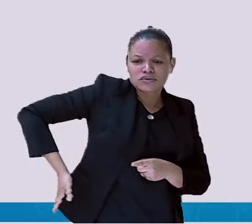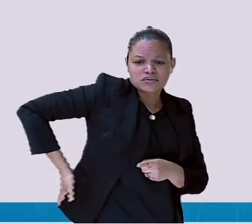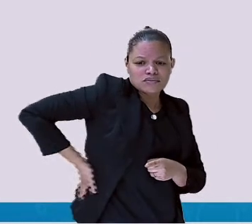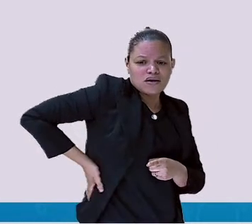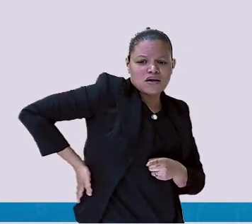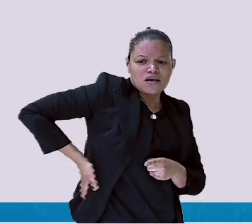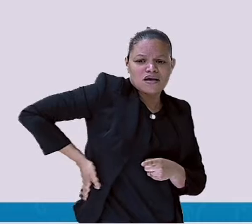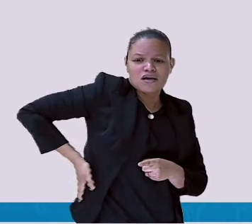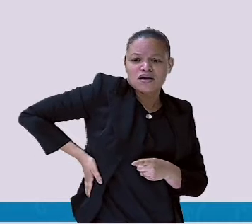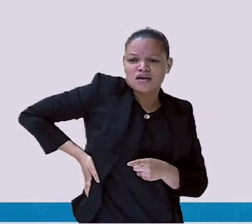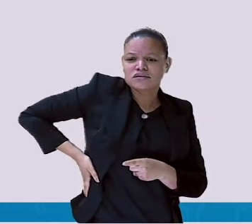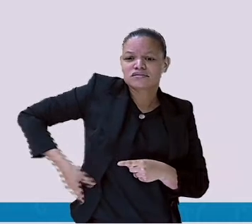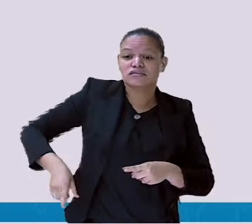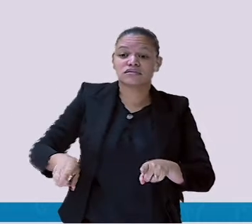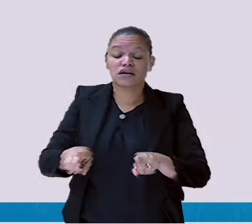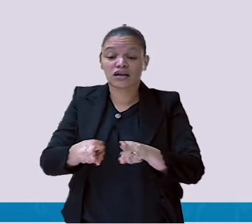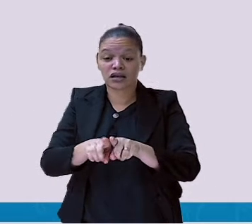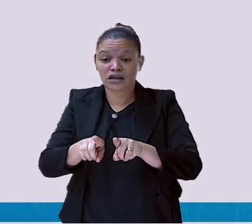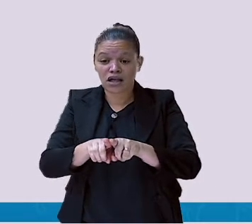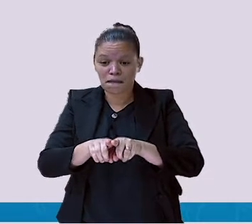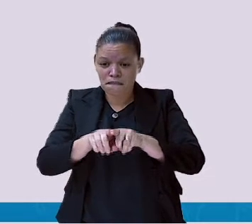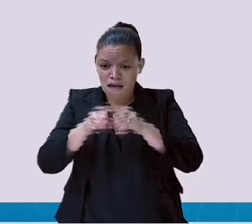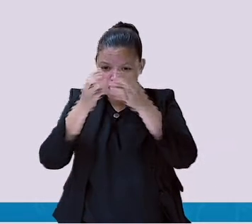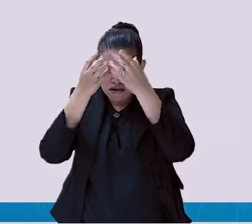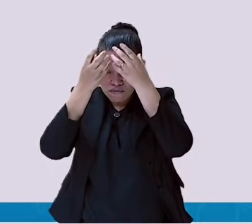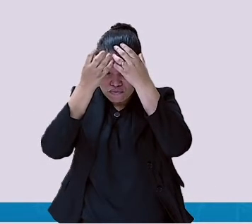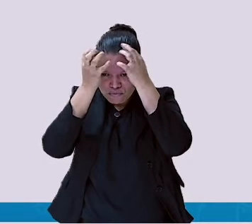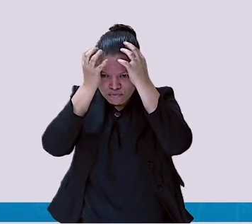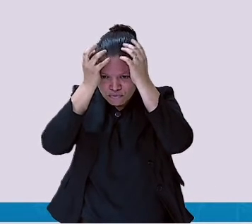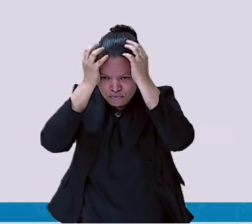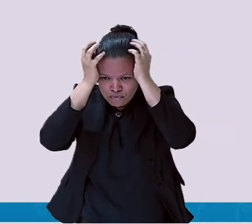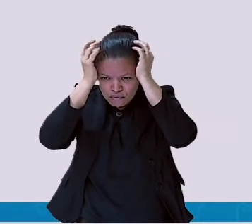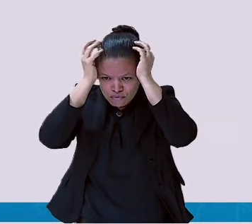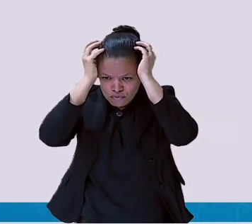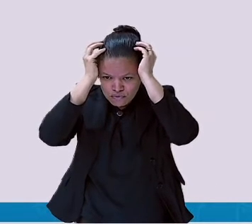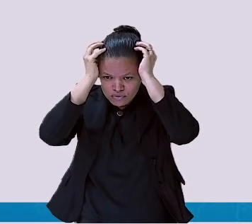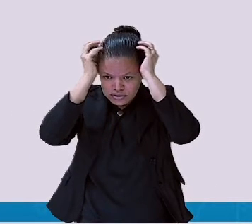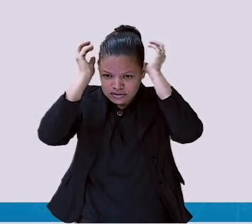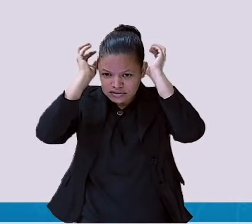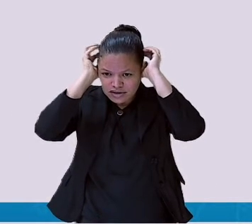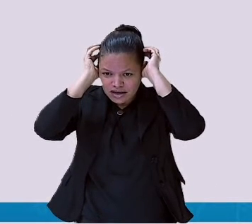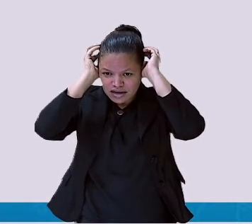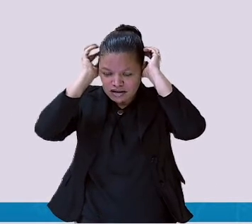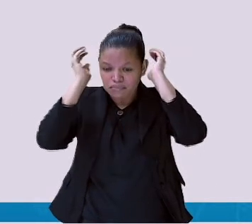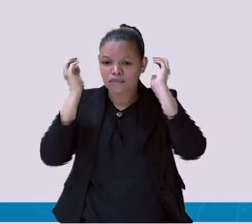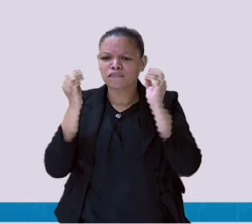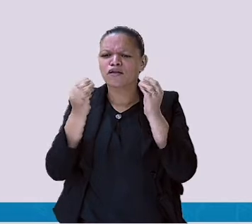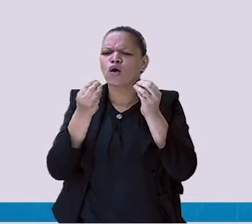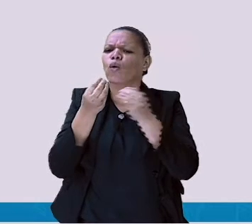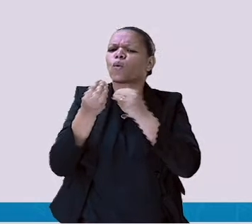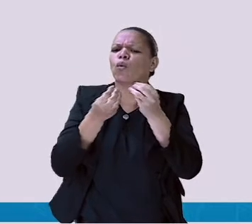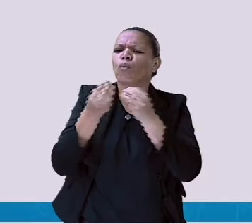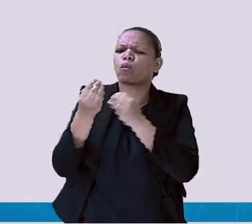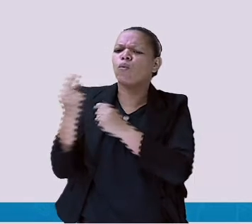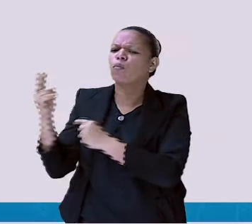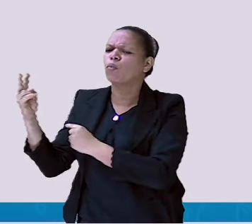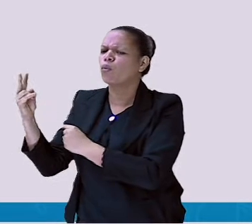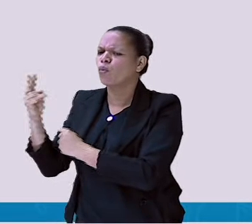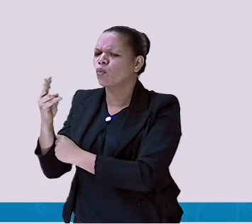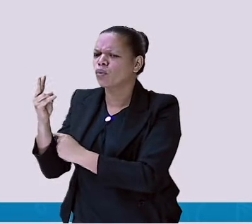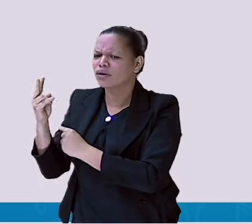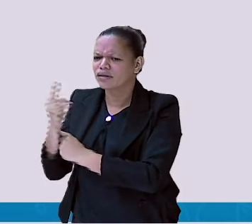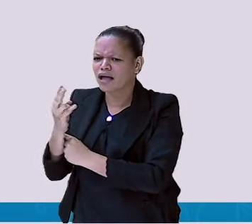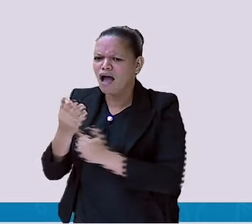não tem cura, tá? É só um tratamento. O tratamento começa aí com medicamentos